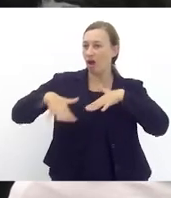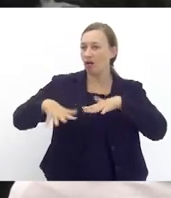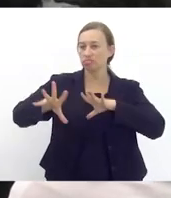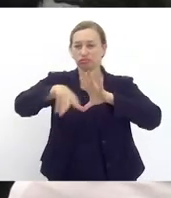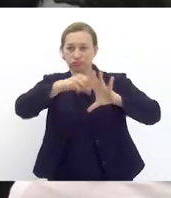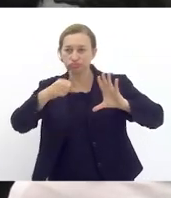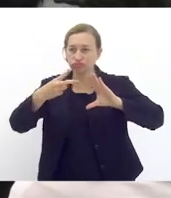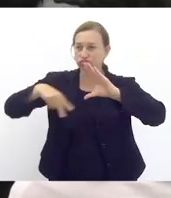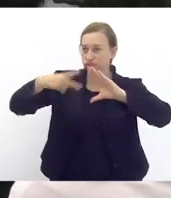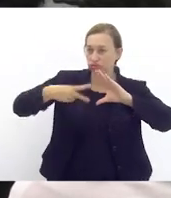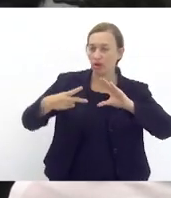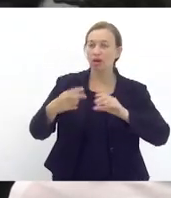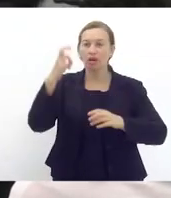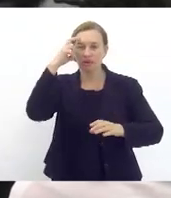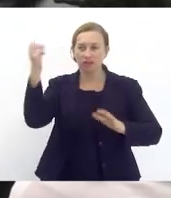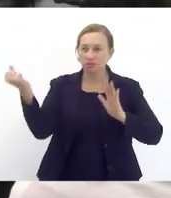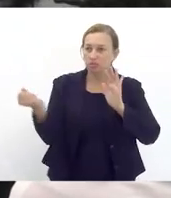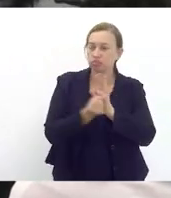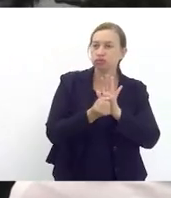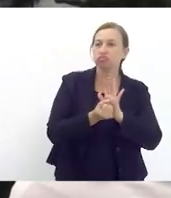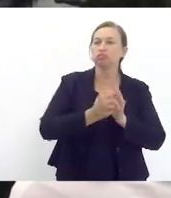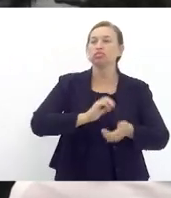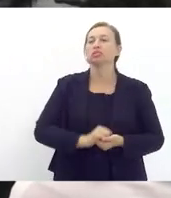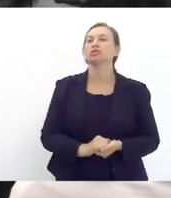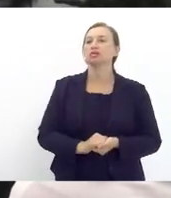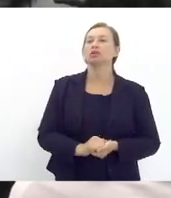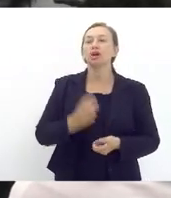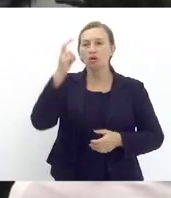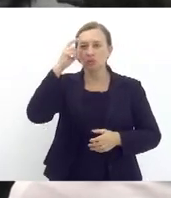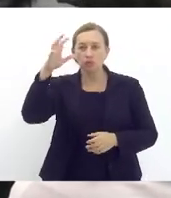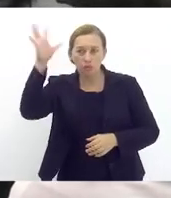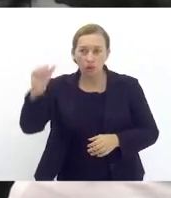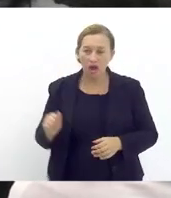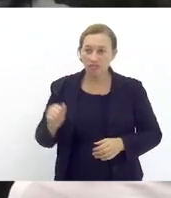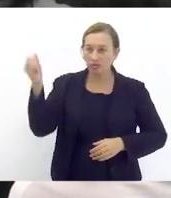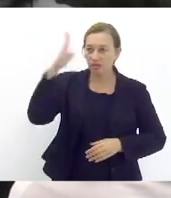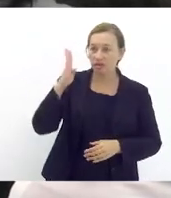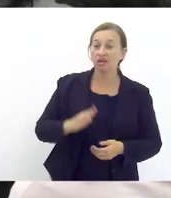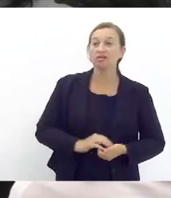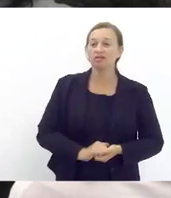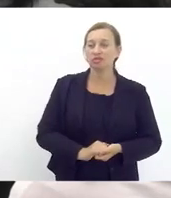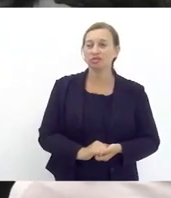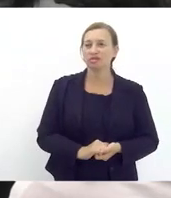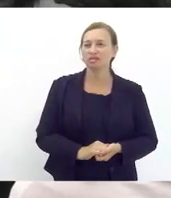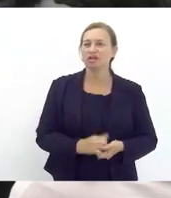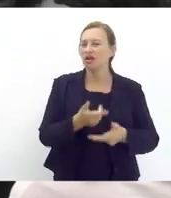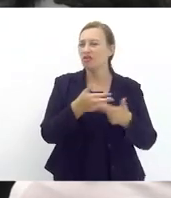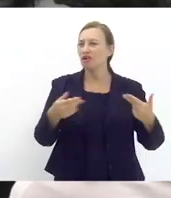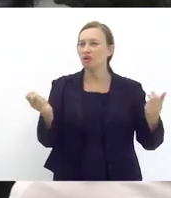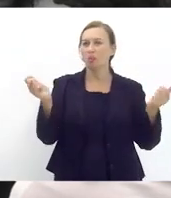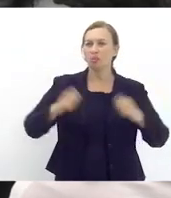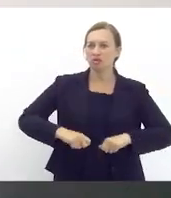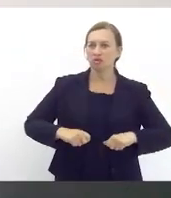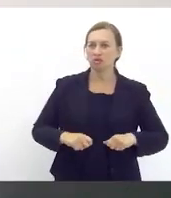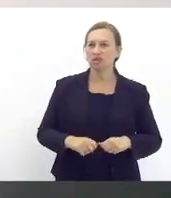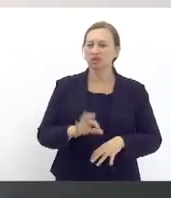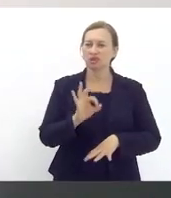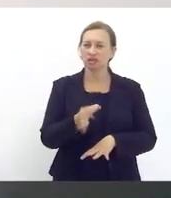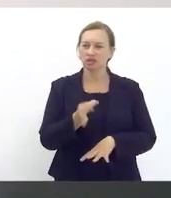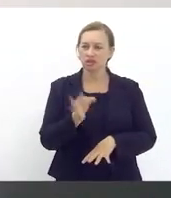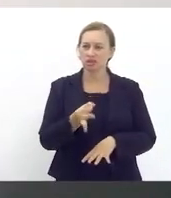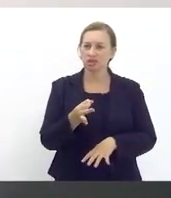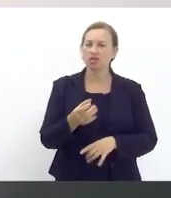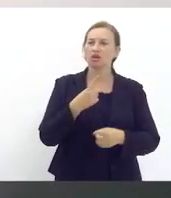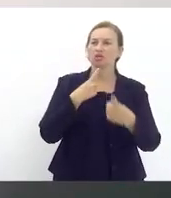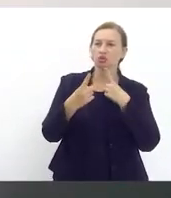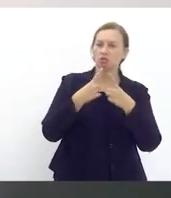quadrinistas patrimônio memória culturas populares tradicionais culturas de Matriz afro tem muitas possibilidades de fato faz parte